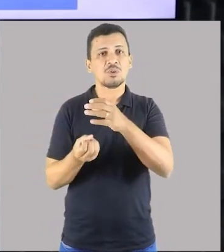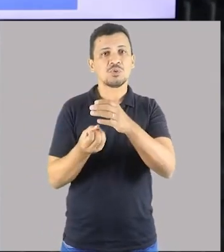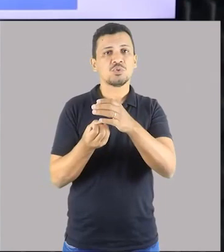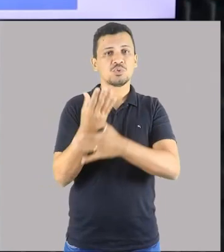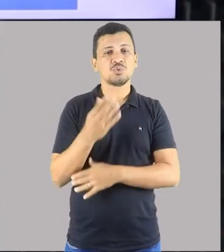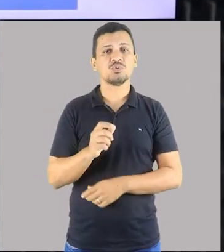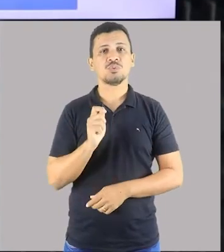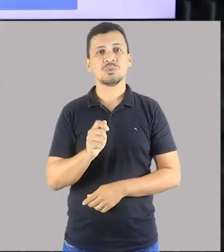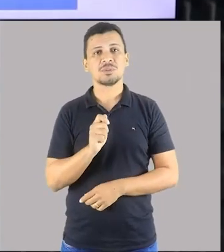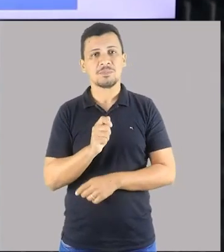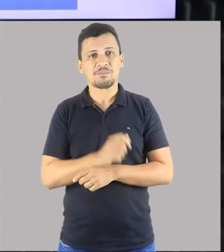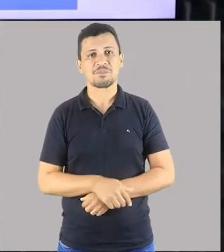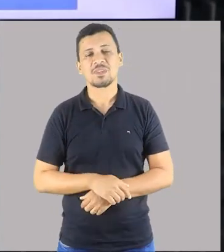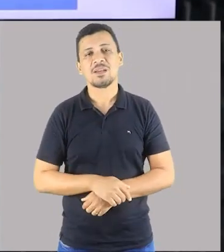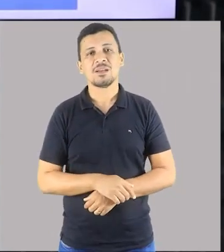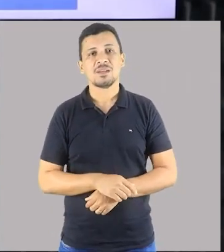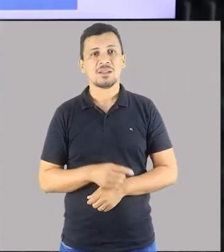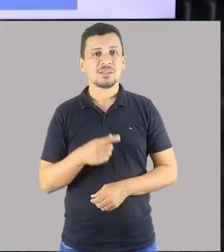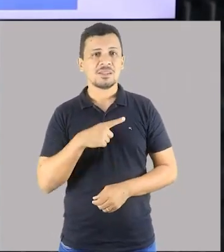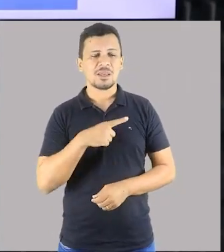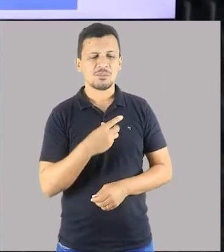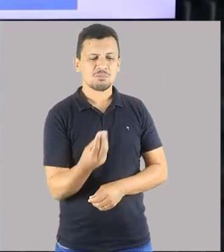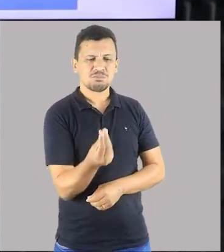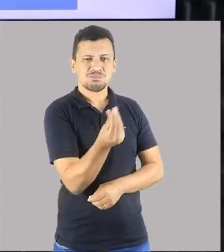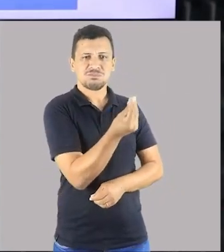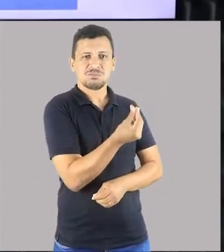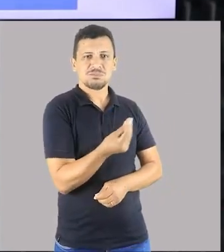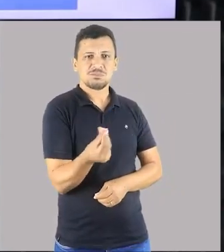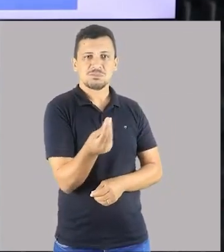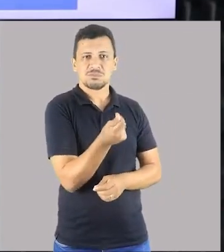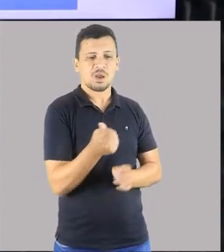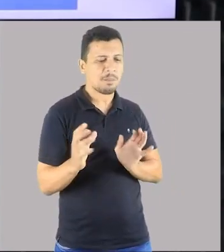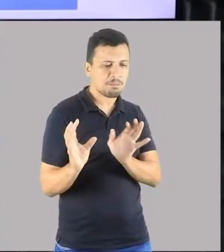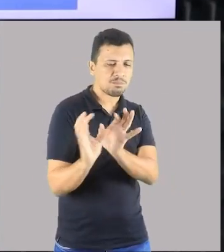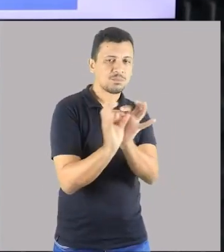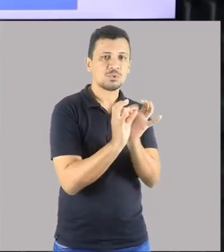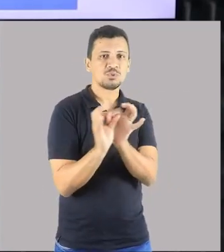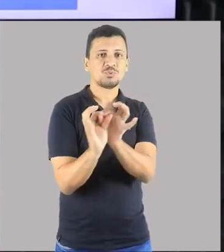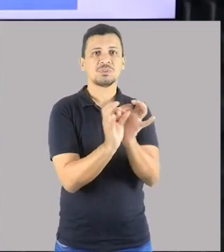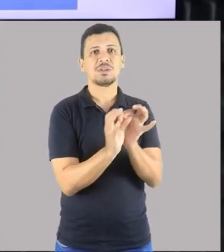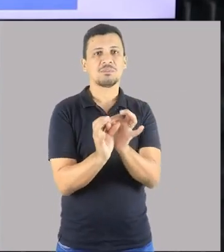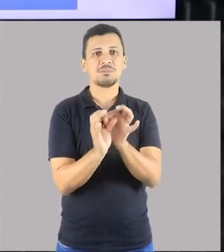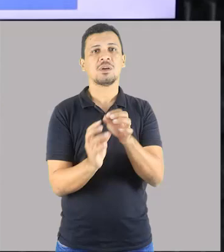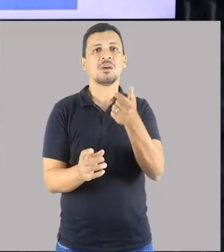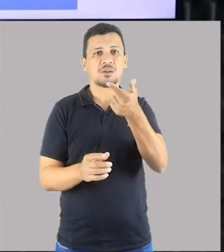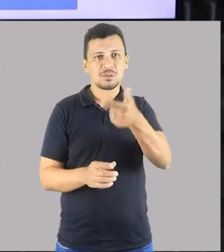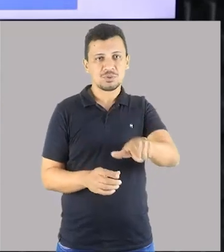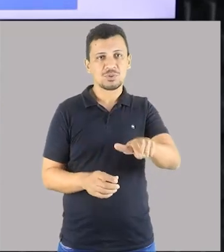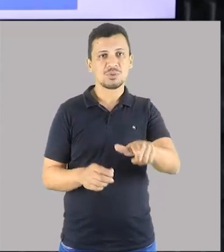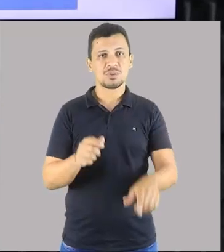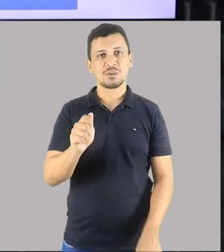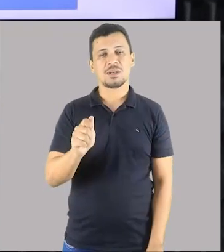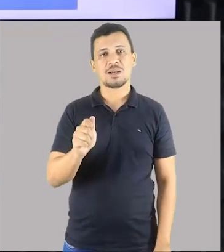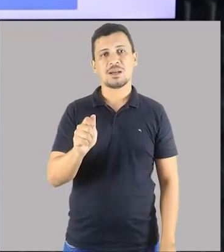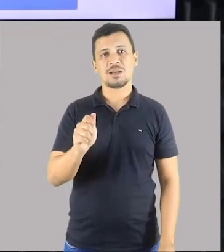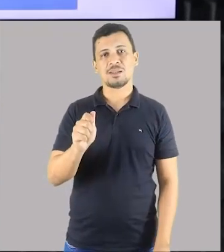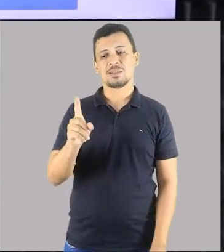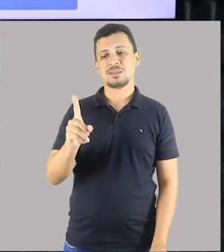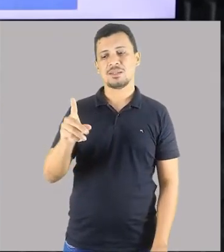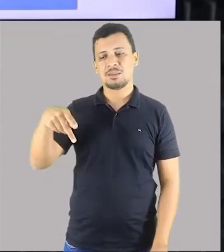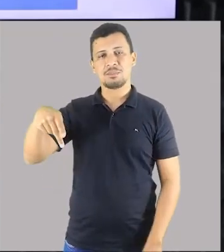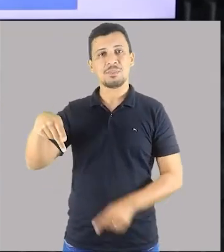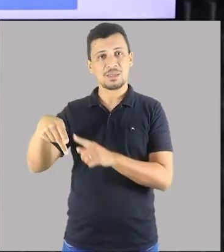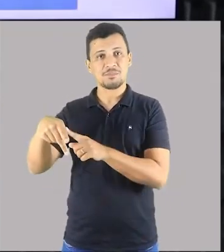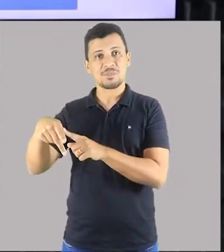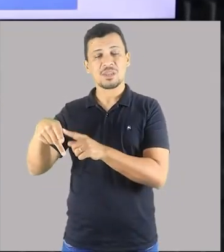difosfato. Os macronutrientes, eles vão juntar esse ATP, esse ADP,